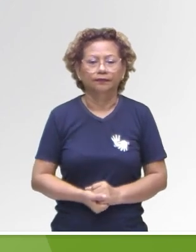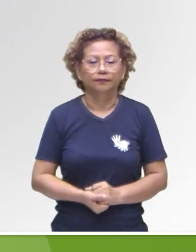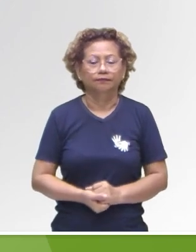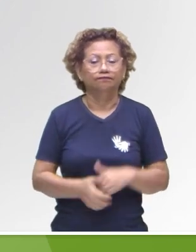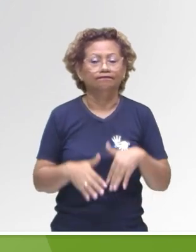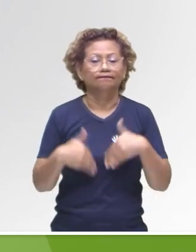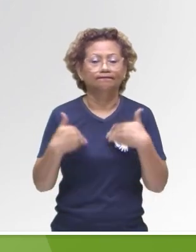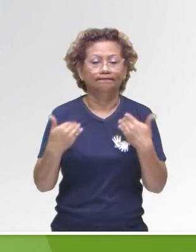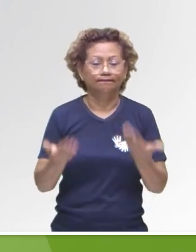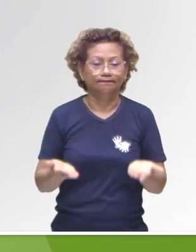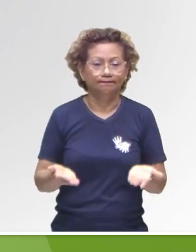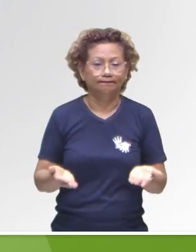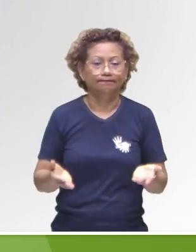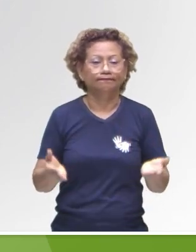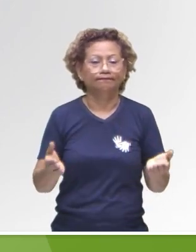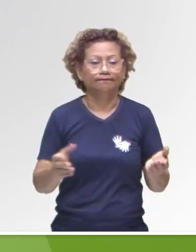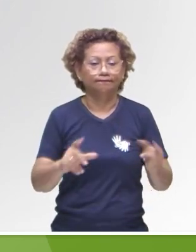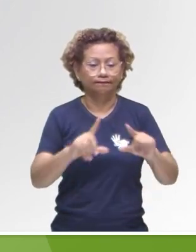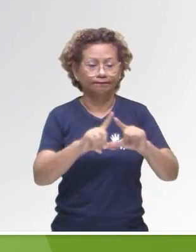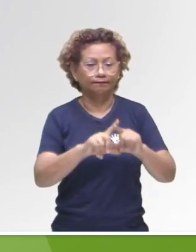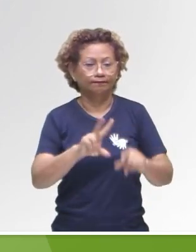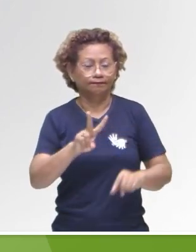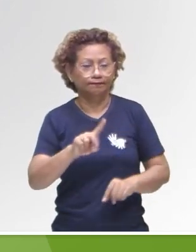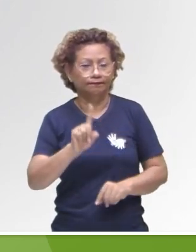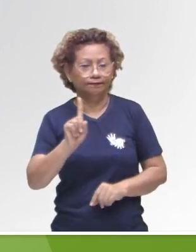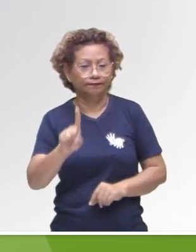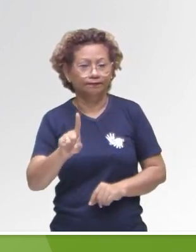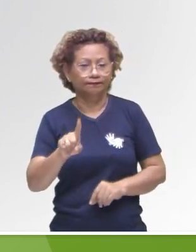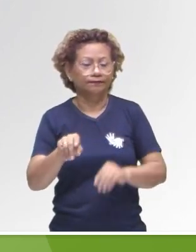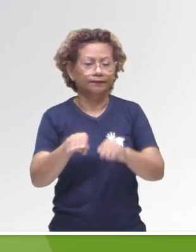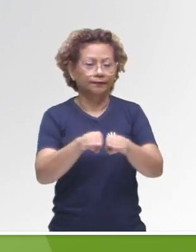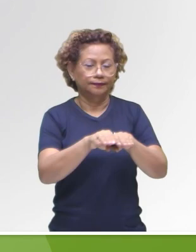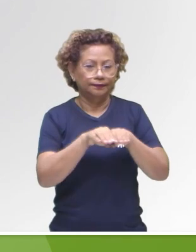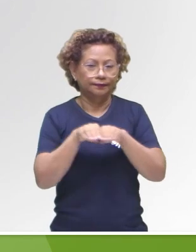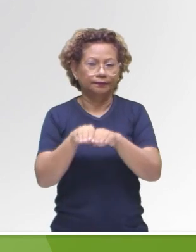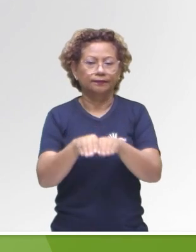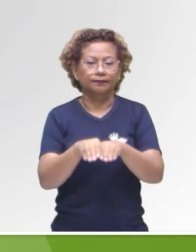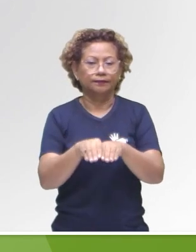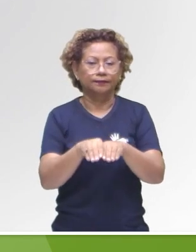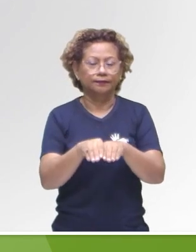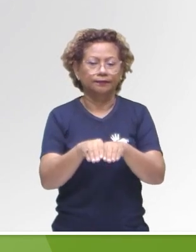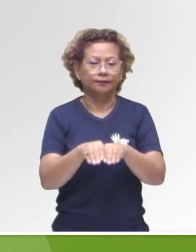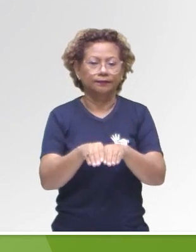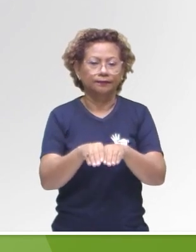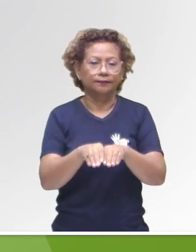Então, o ΔV1 vai ser igual a